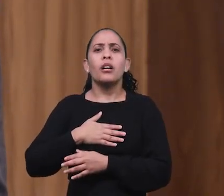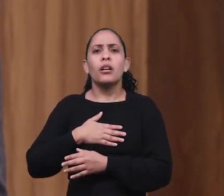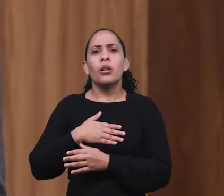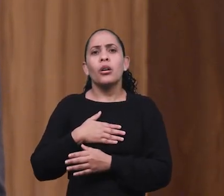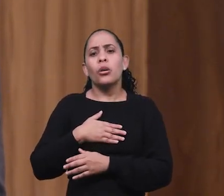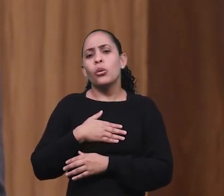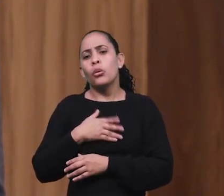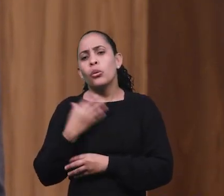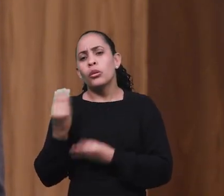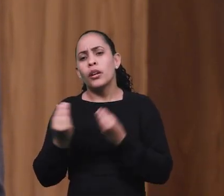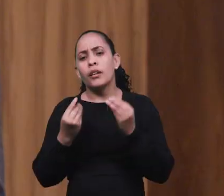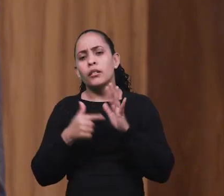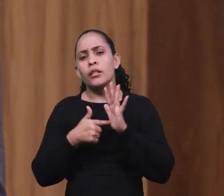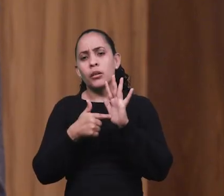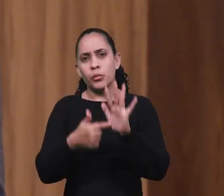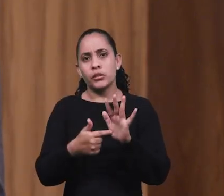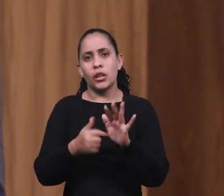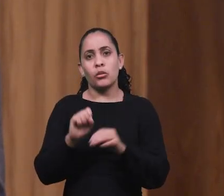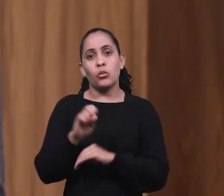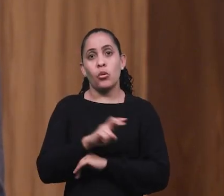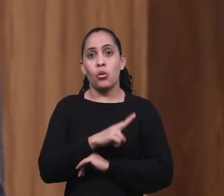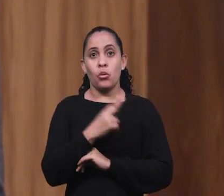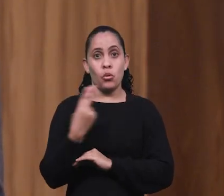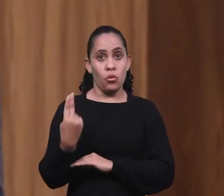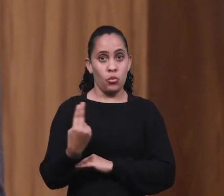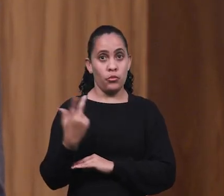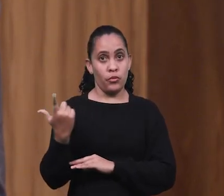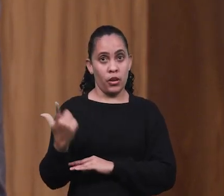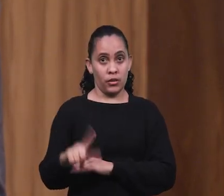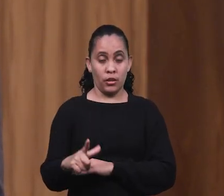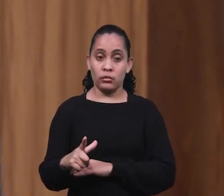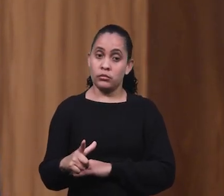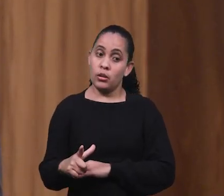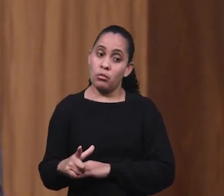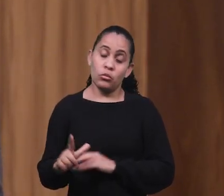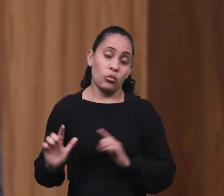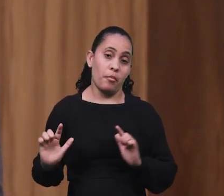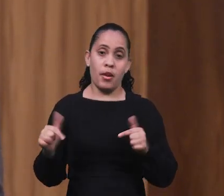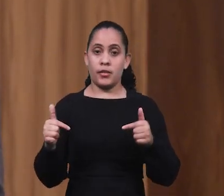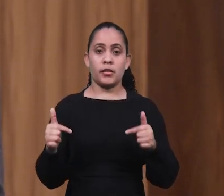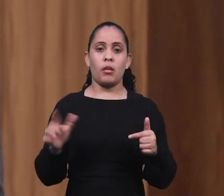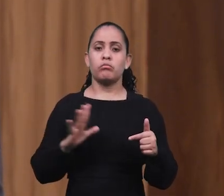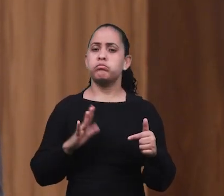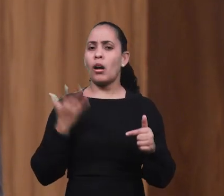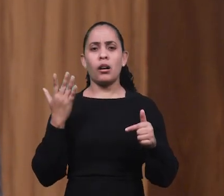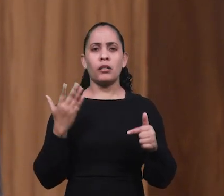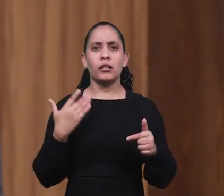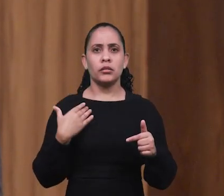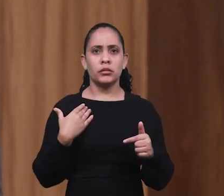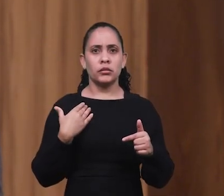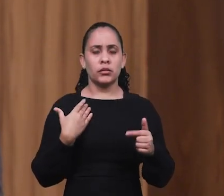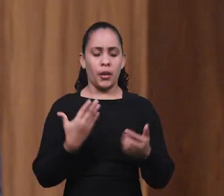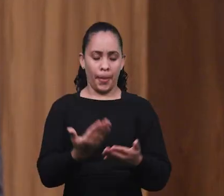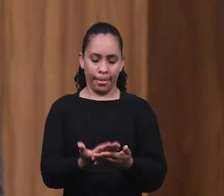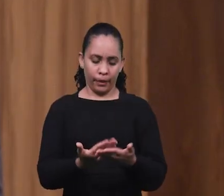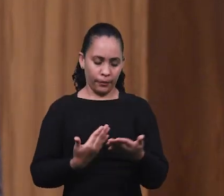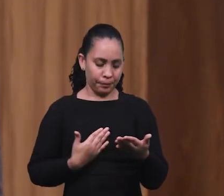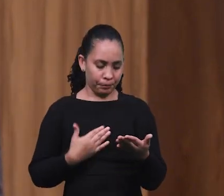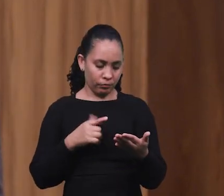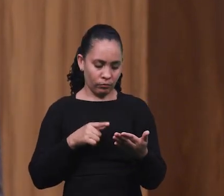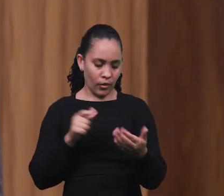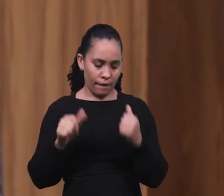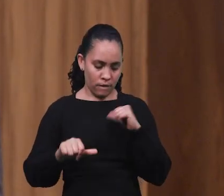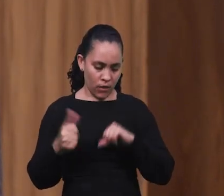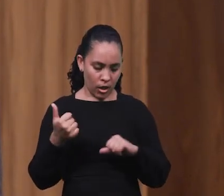analiso o mercado, o que está posto, ou eu faço isso, mais uma vez, empiricamente? Então, não, eu tenho aqui os dados na minha